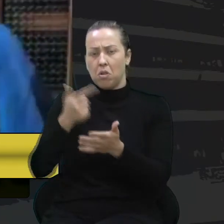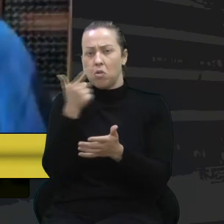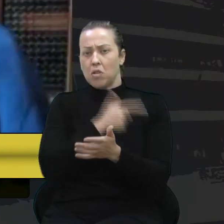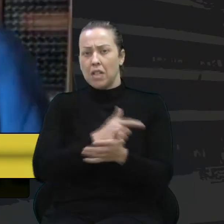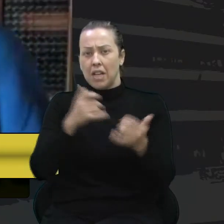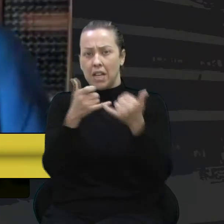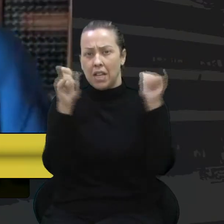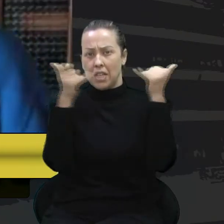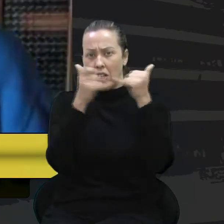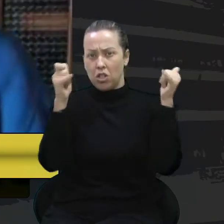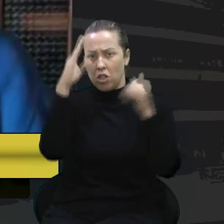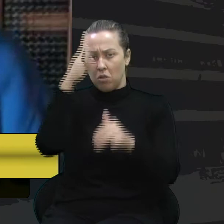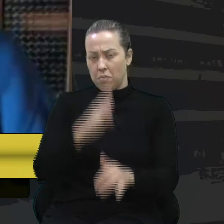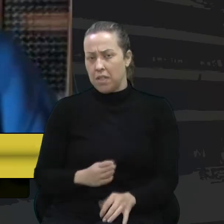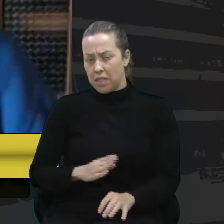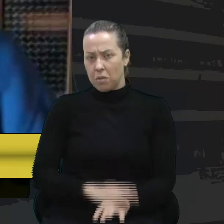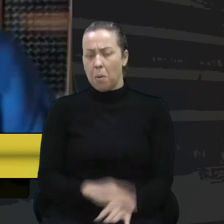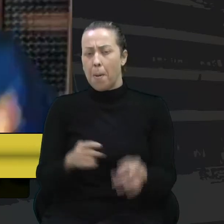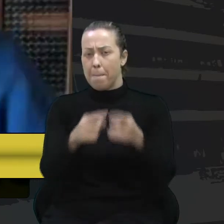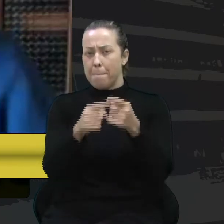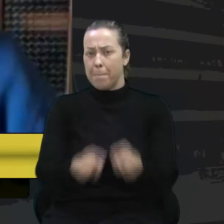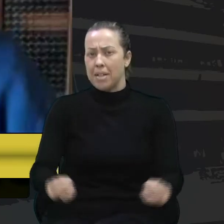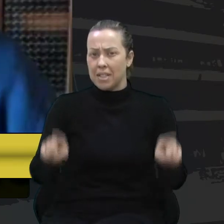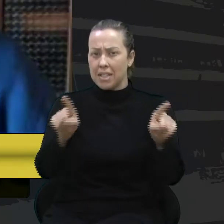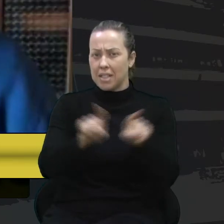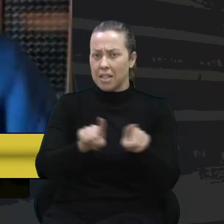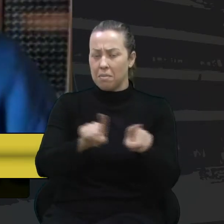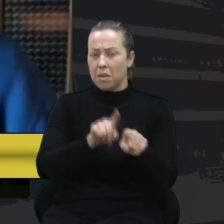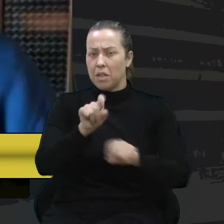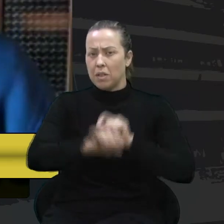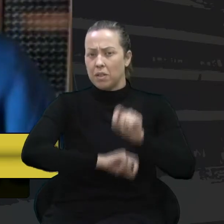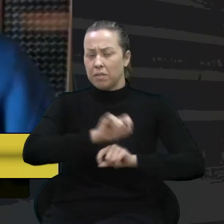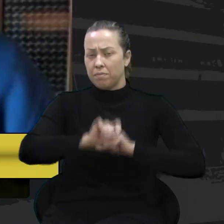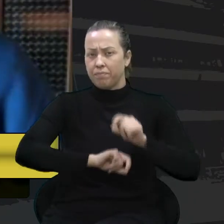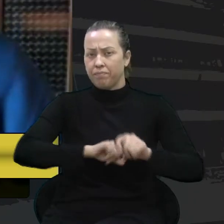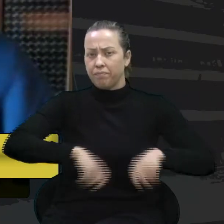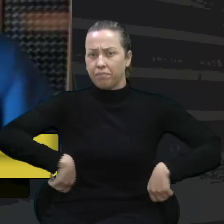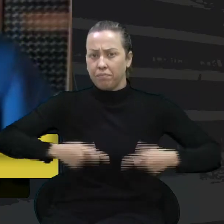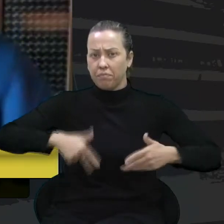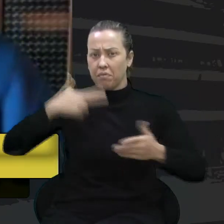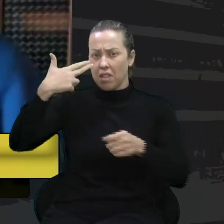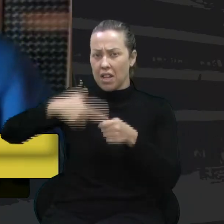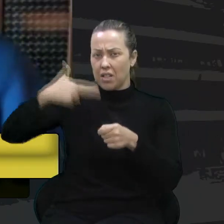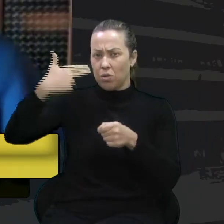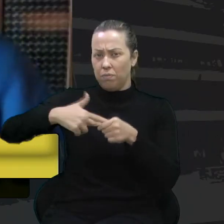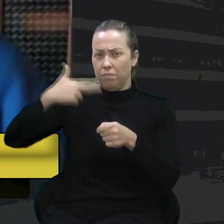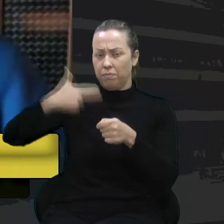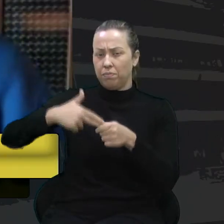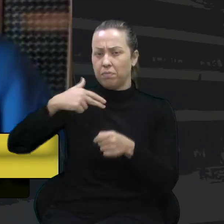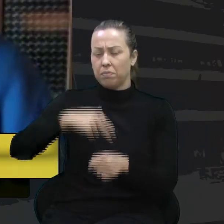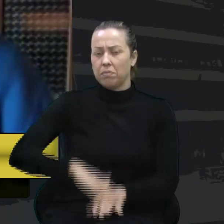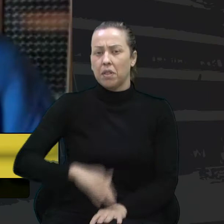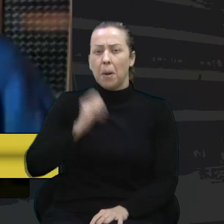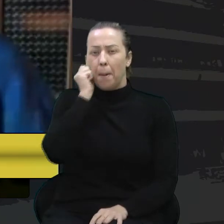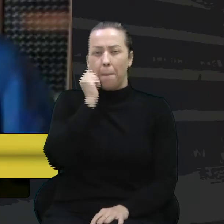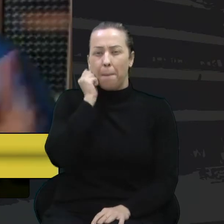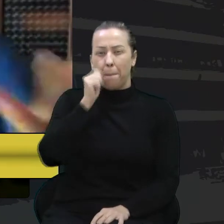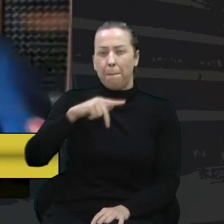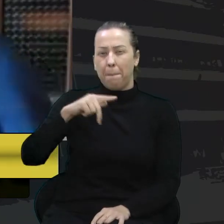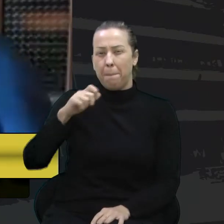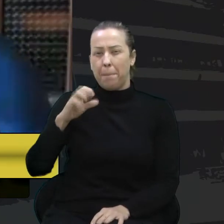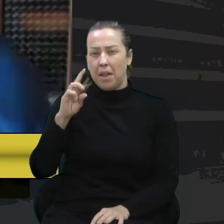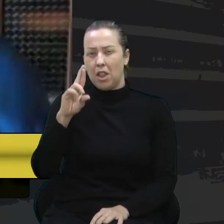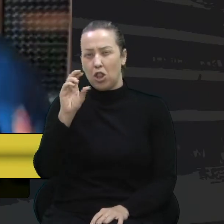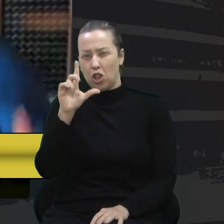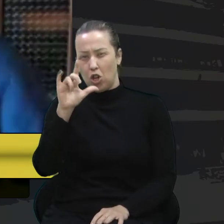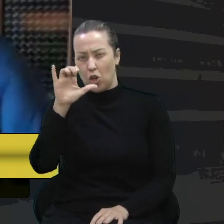da energia elétrica no Brasil, mas também a questão dos combustíveis, né, do petróleo e a política